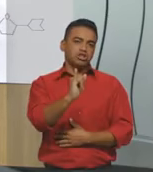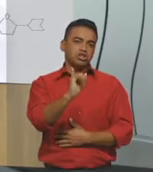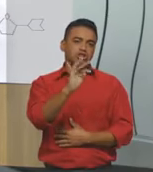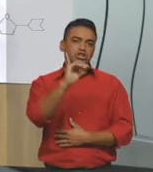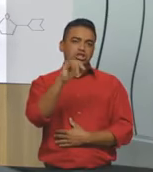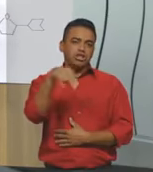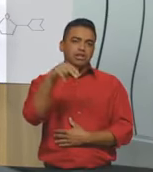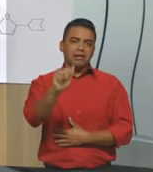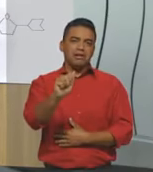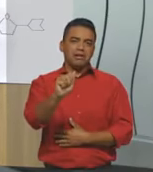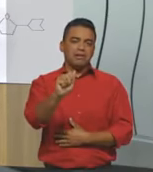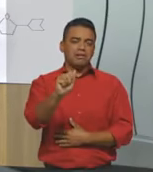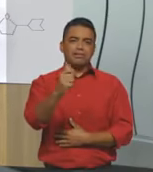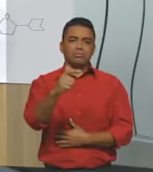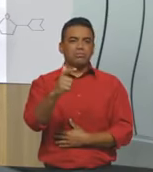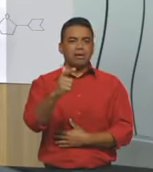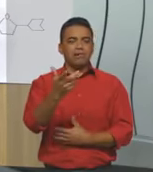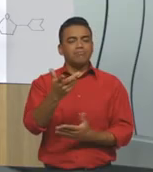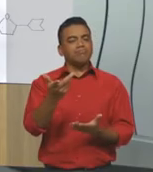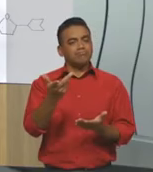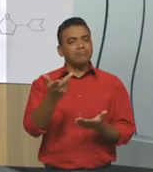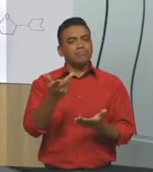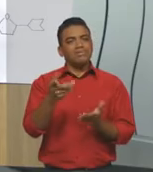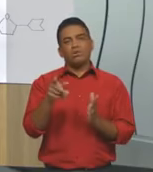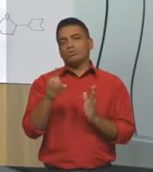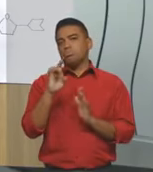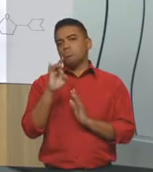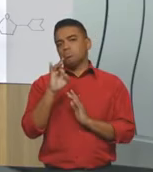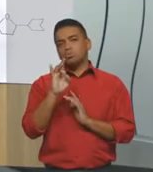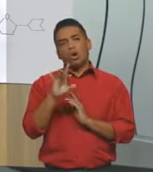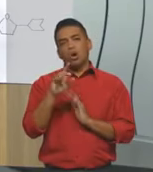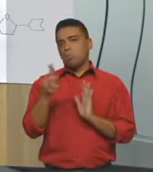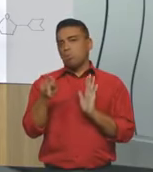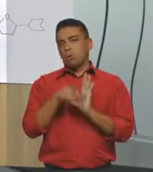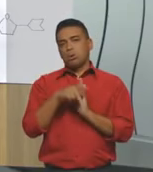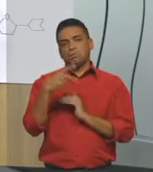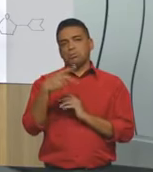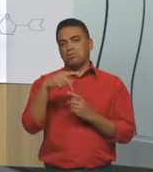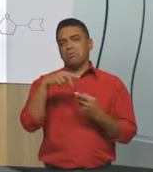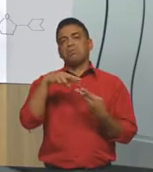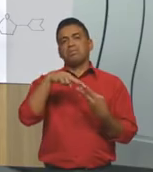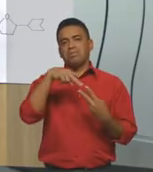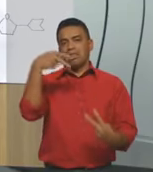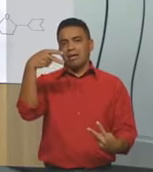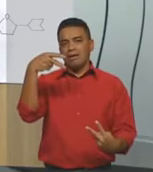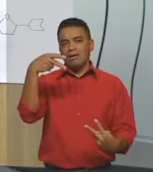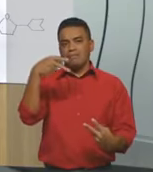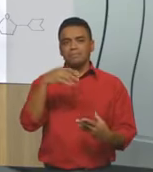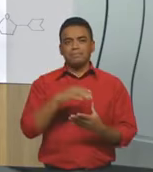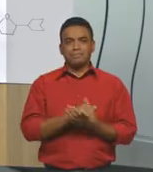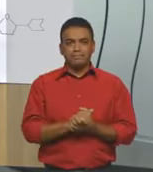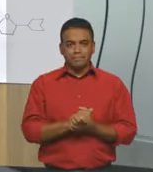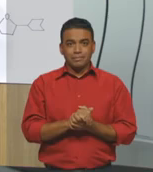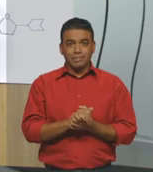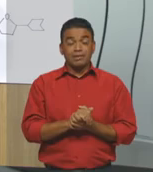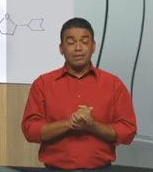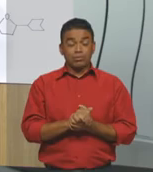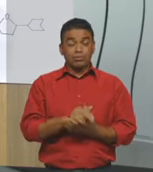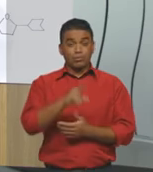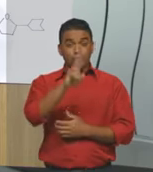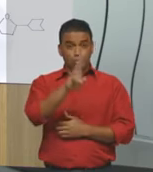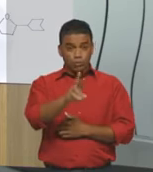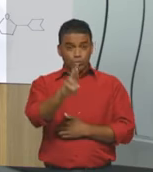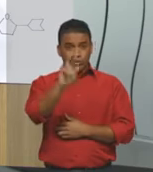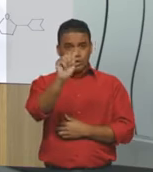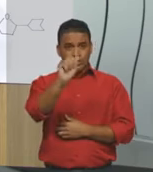Que a timina, ela vai ser uma base exclusiva do DNA. Enquanto que a uracila, ela